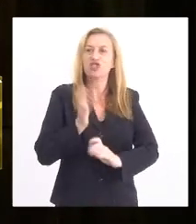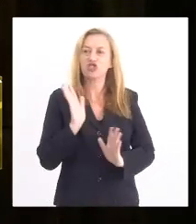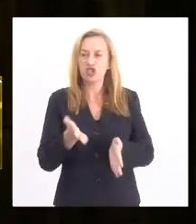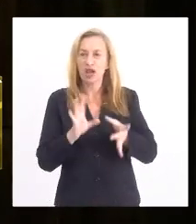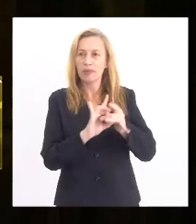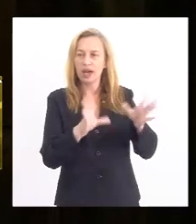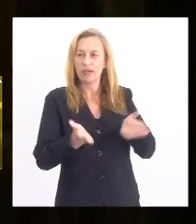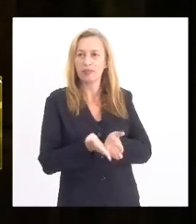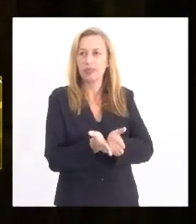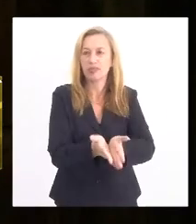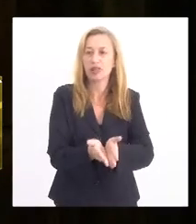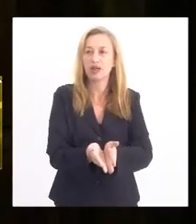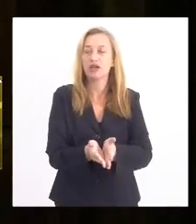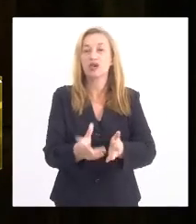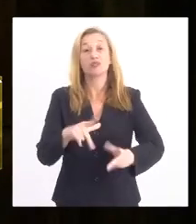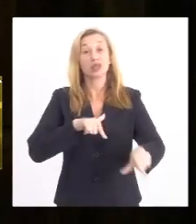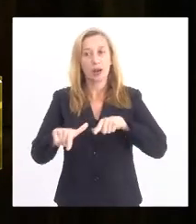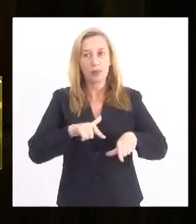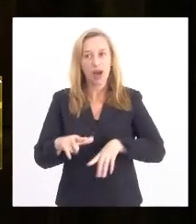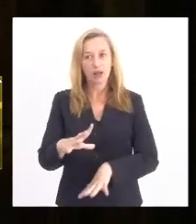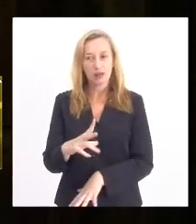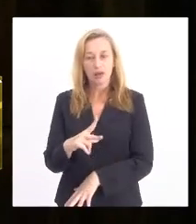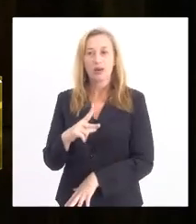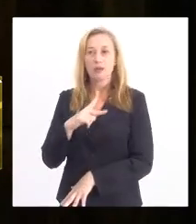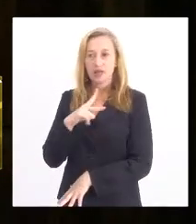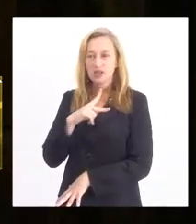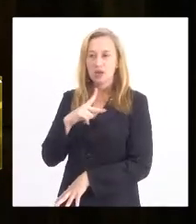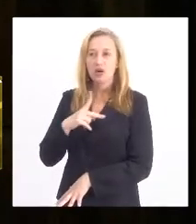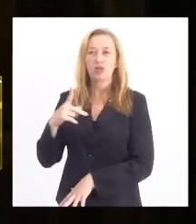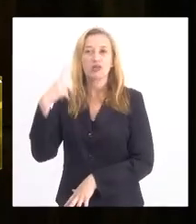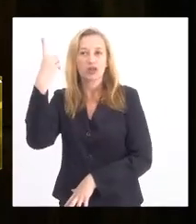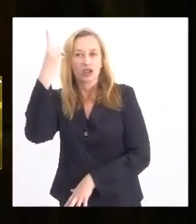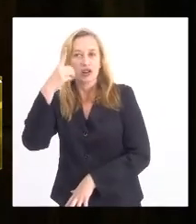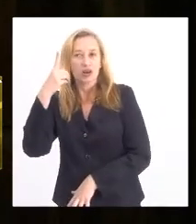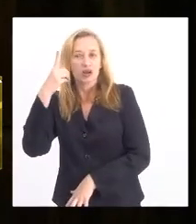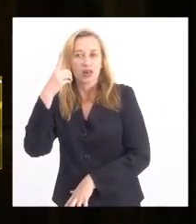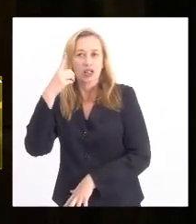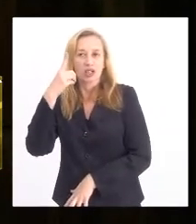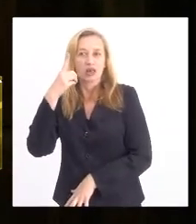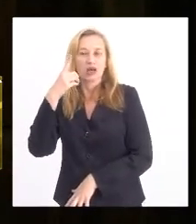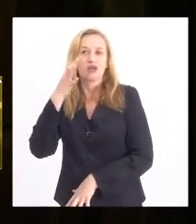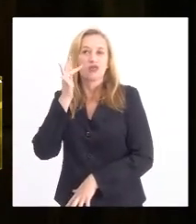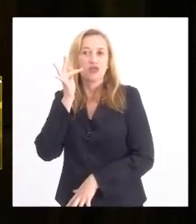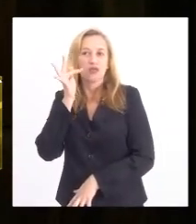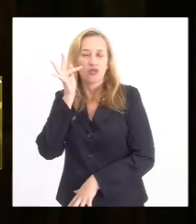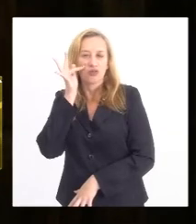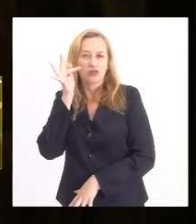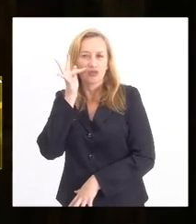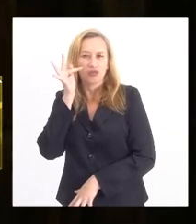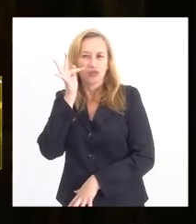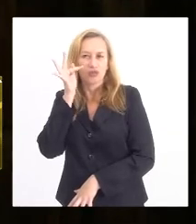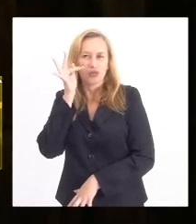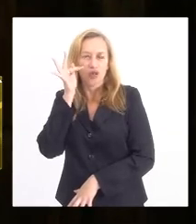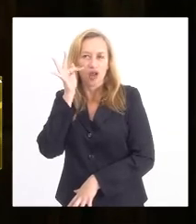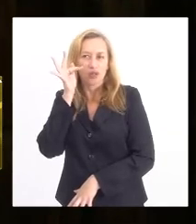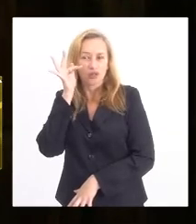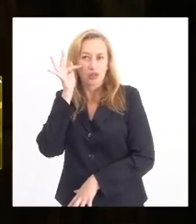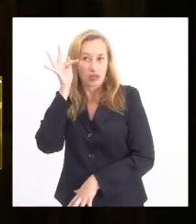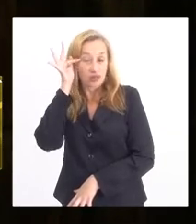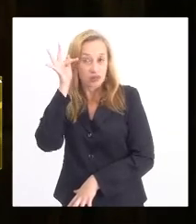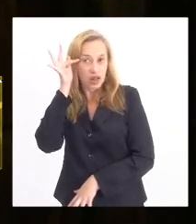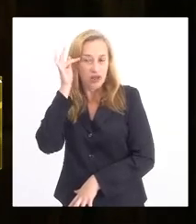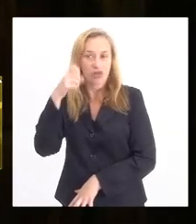sou um trabalho pessoal do senador Flávio bolsonaro comigo junto com a Marinha do Brasil portal de investimentos